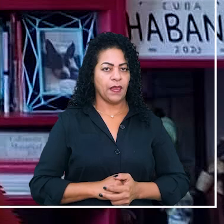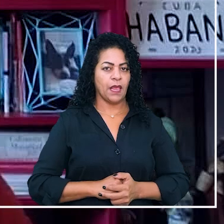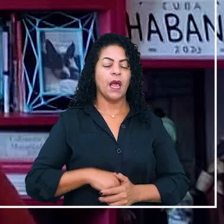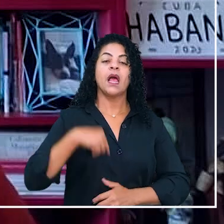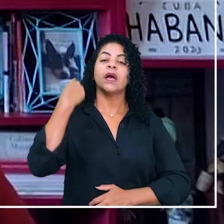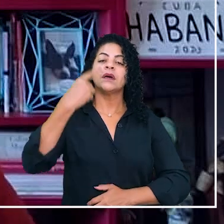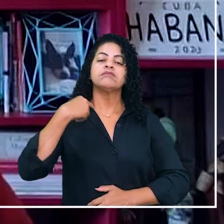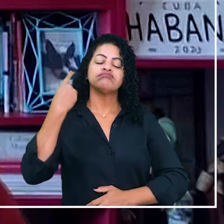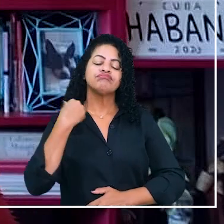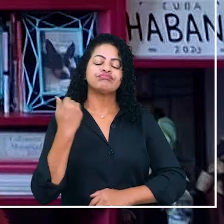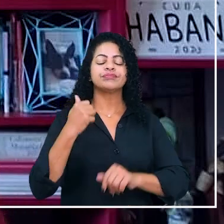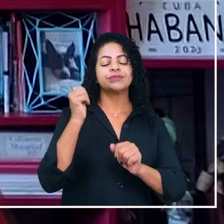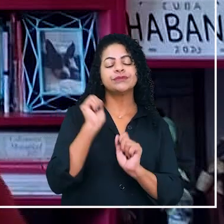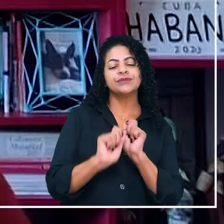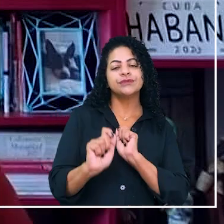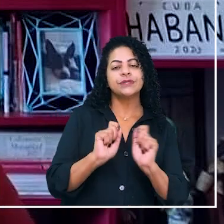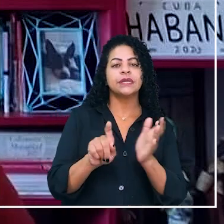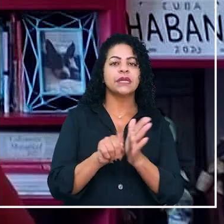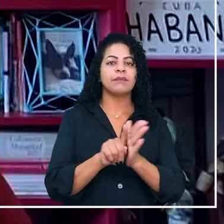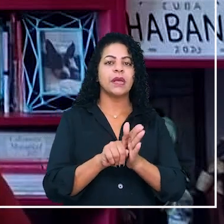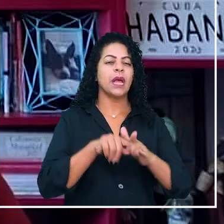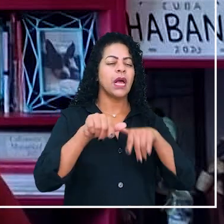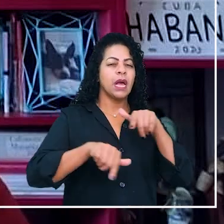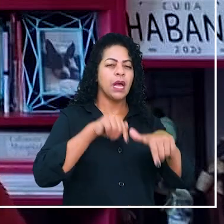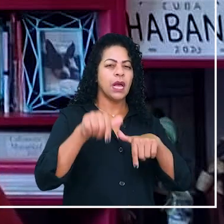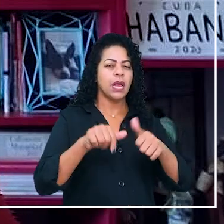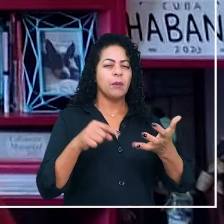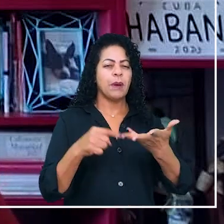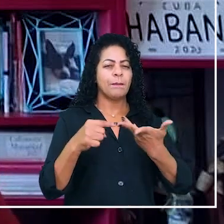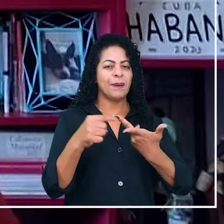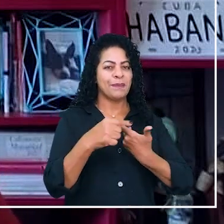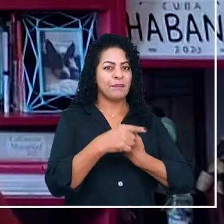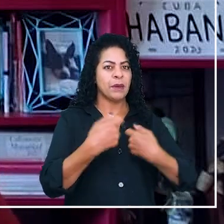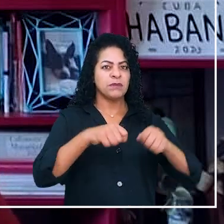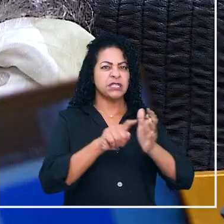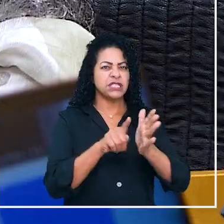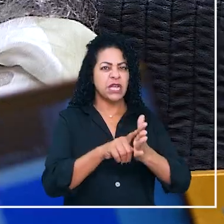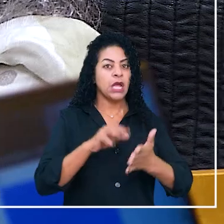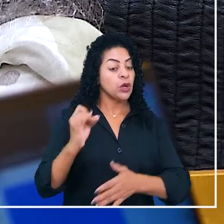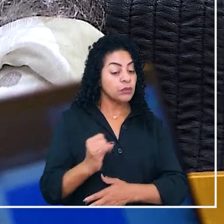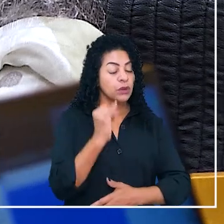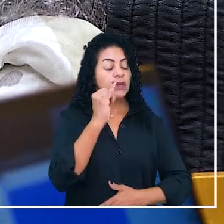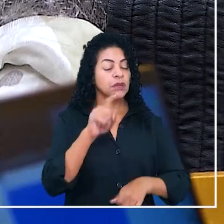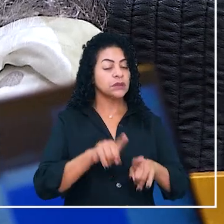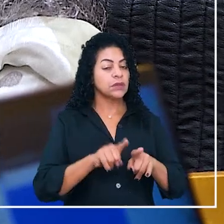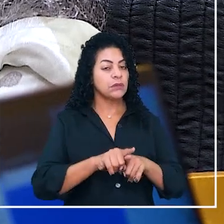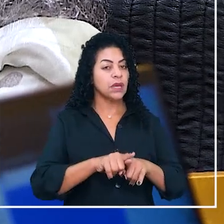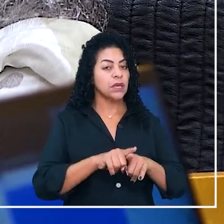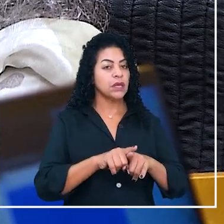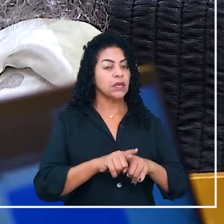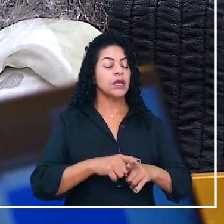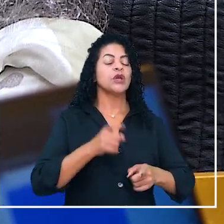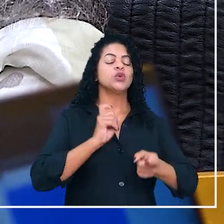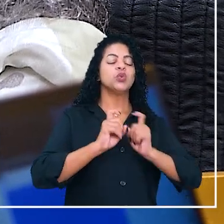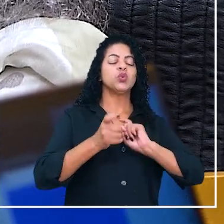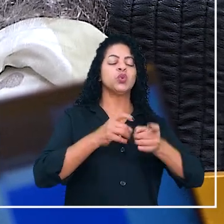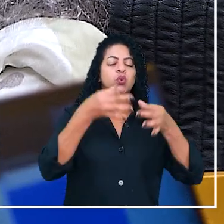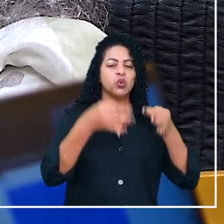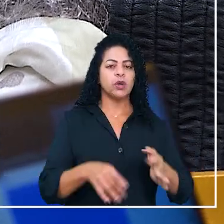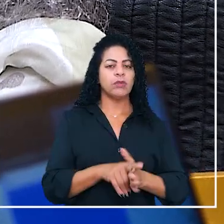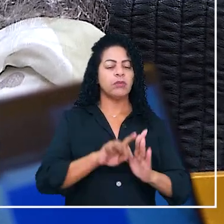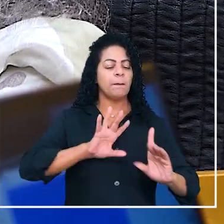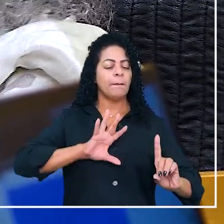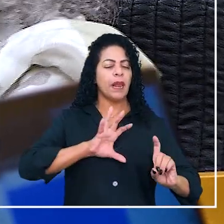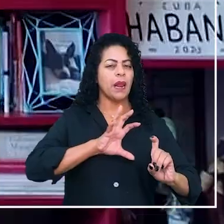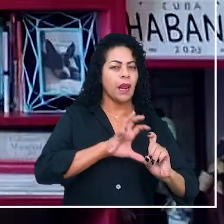Advocacia Trabalhista, alguns dispositivos legais devem ser reforçados em audiências que tratem de assédio moral